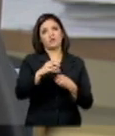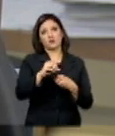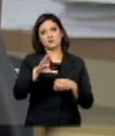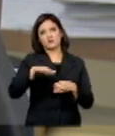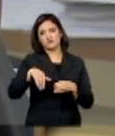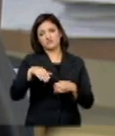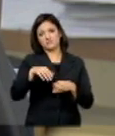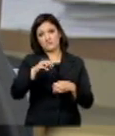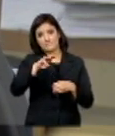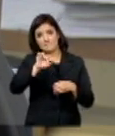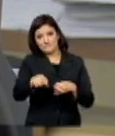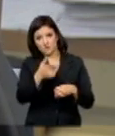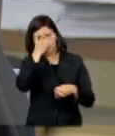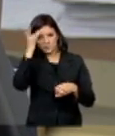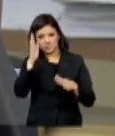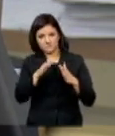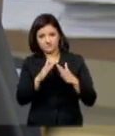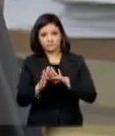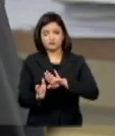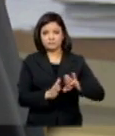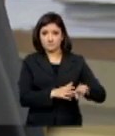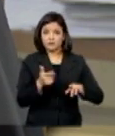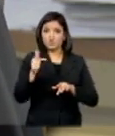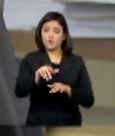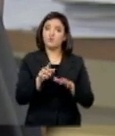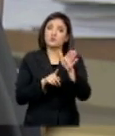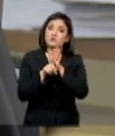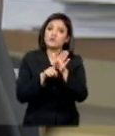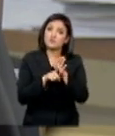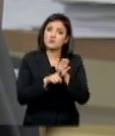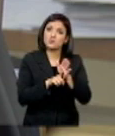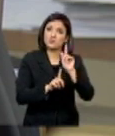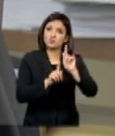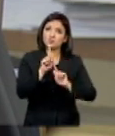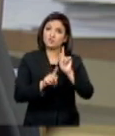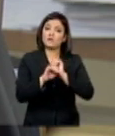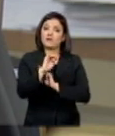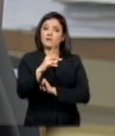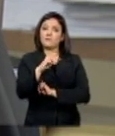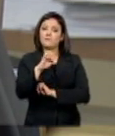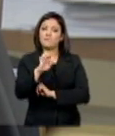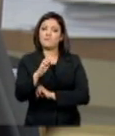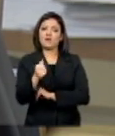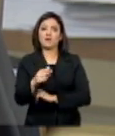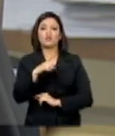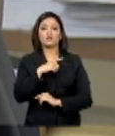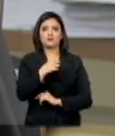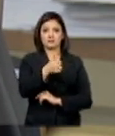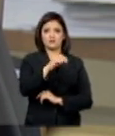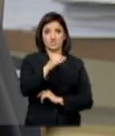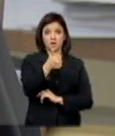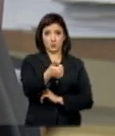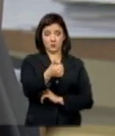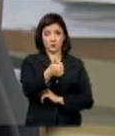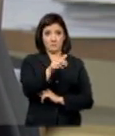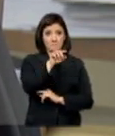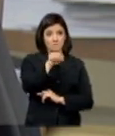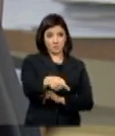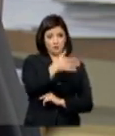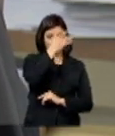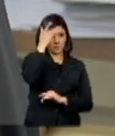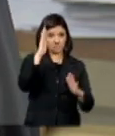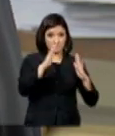últimos estudos divulgados pelo ipea aponta a existência 101 mil pessoas em situação de rua estou